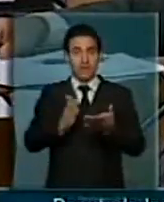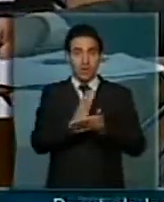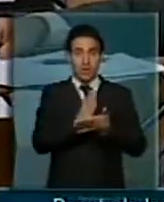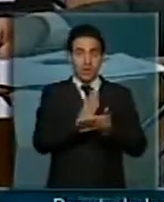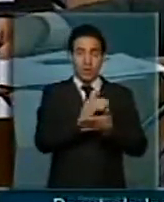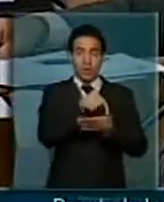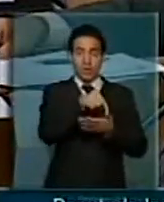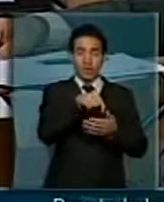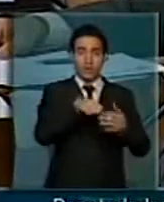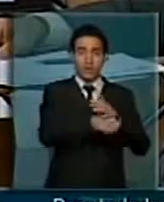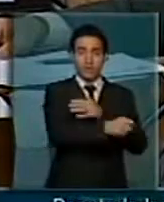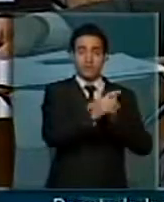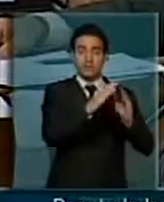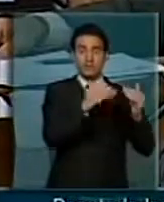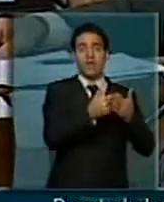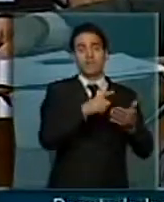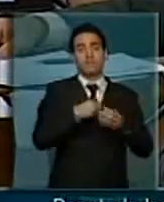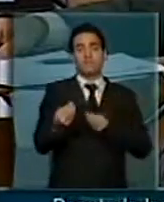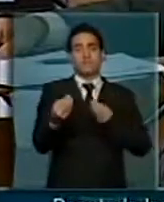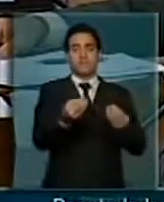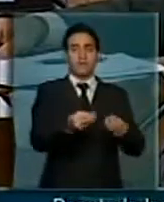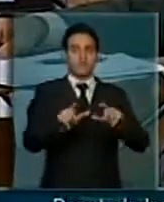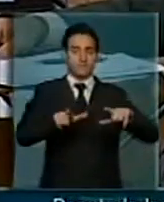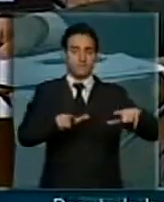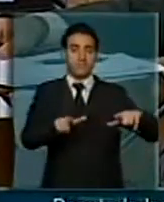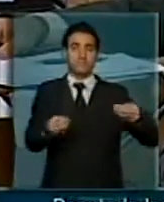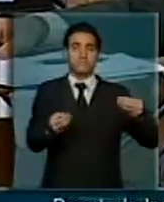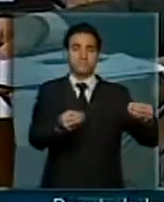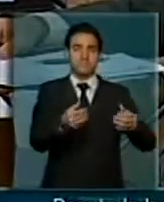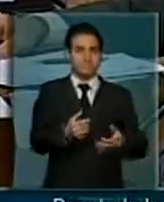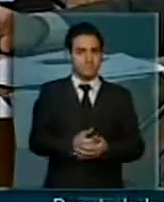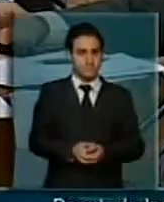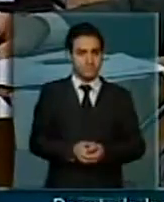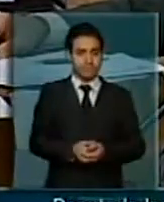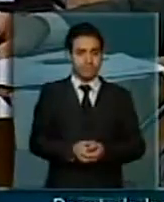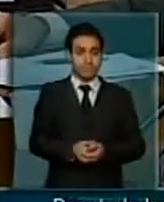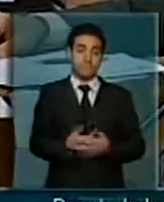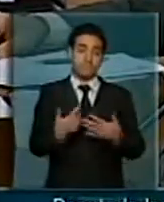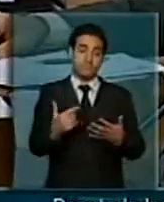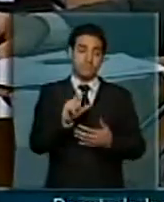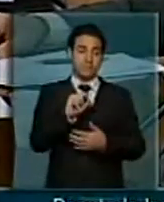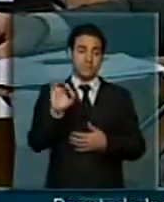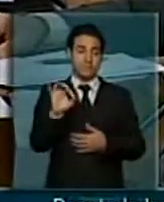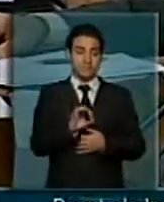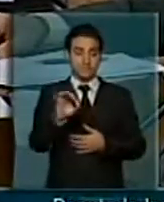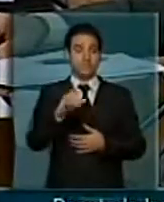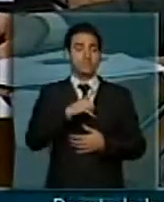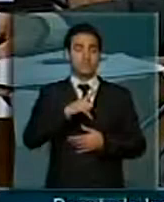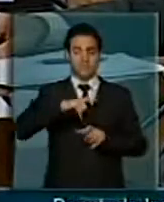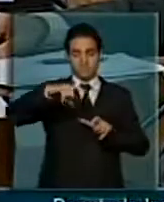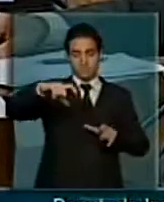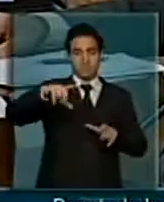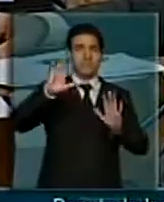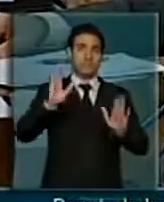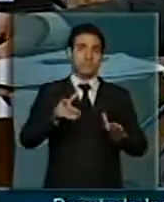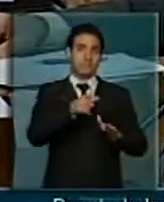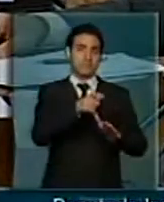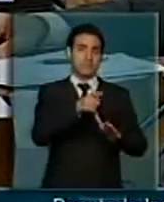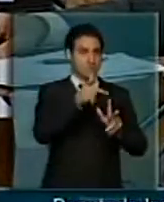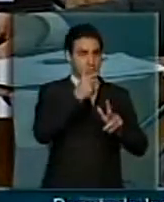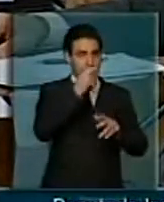escola. Então, 100% dos alunos estaduais lá dispõem de um aparelho desses, que a